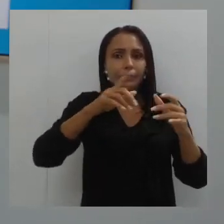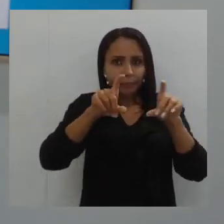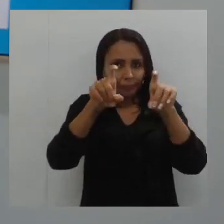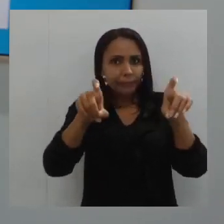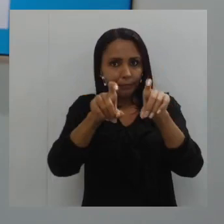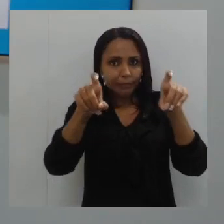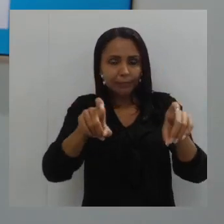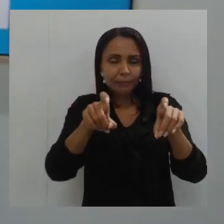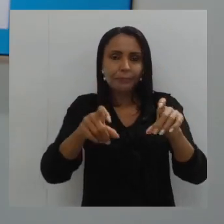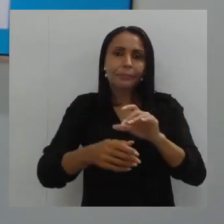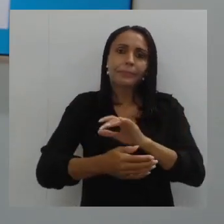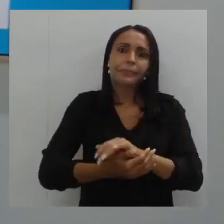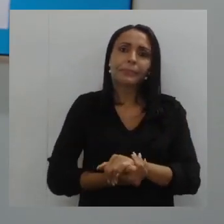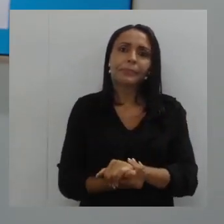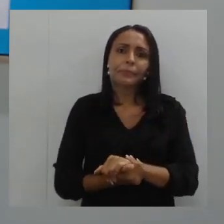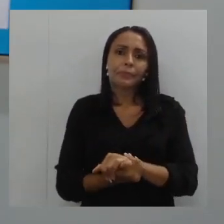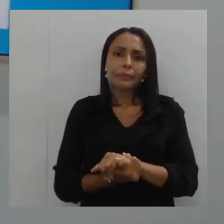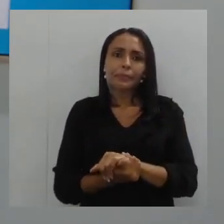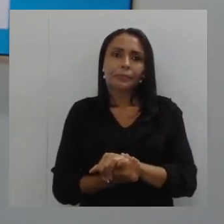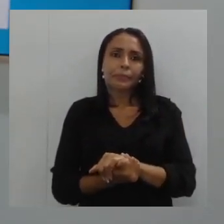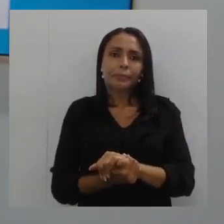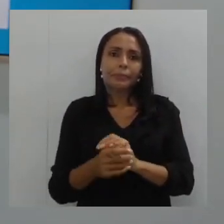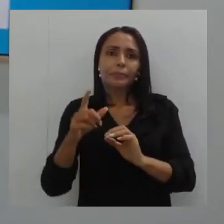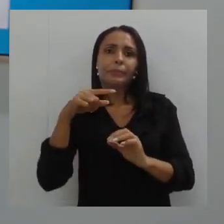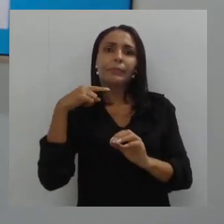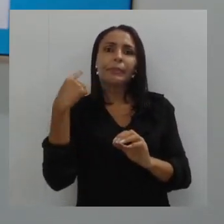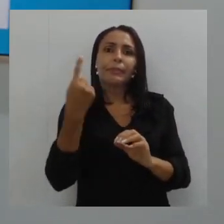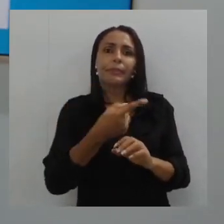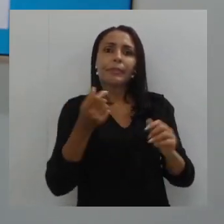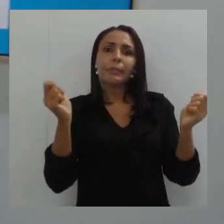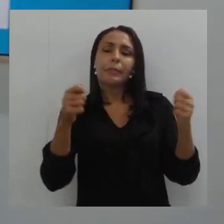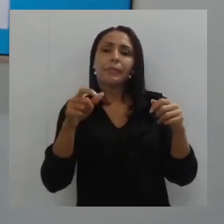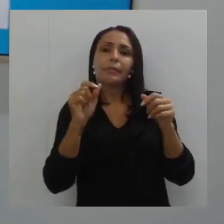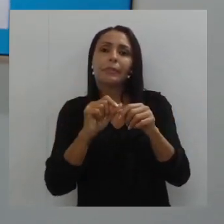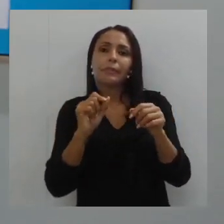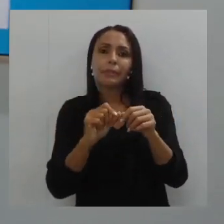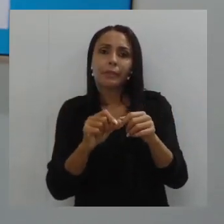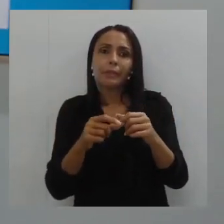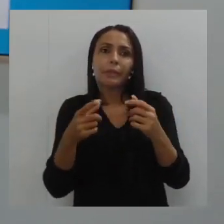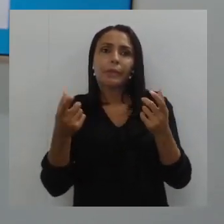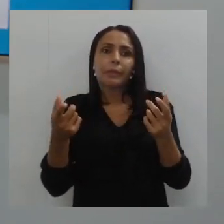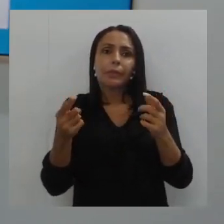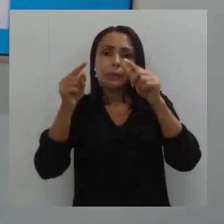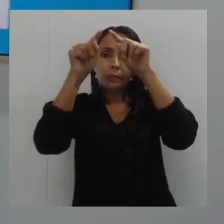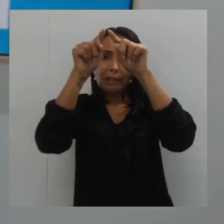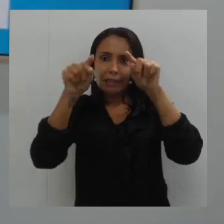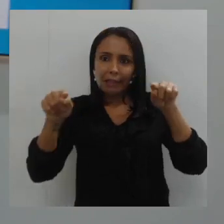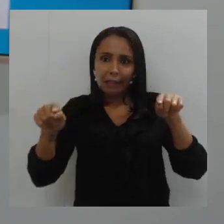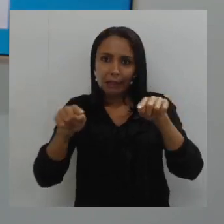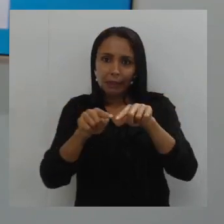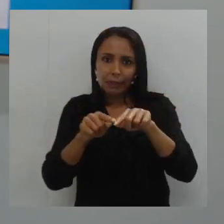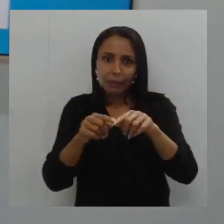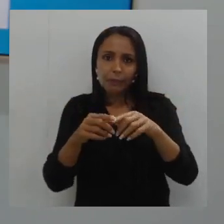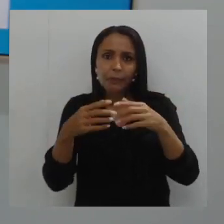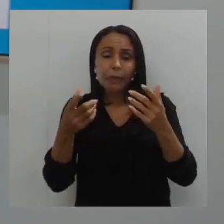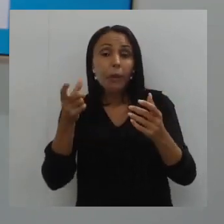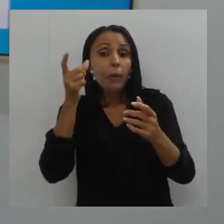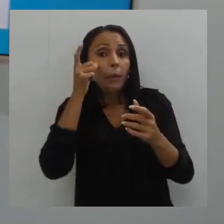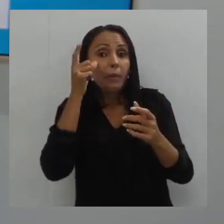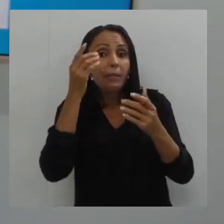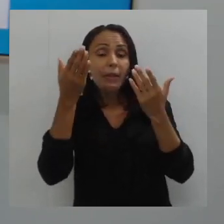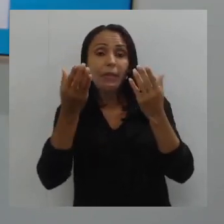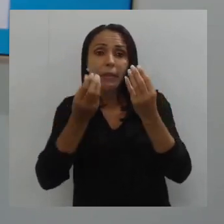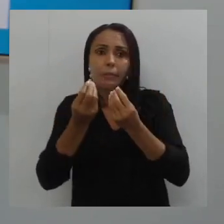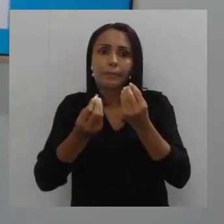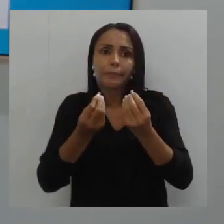computação. Então, para a gente poder fazer também com o triângulo, a gente vai observar como ele coloca aqui.